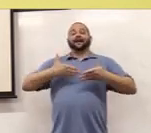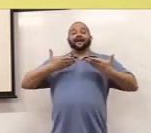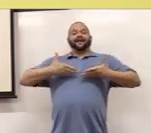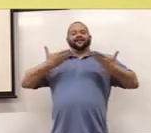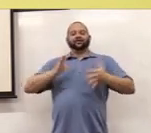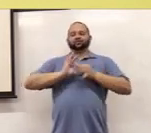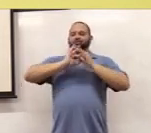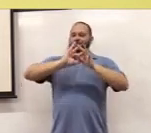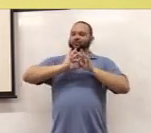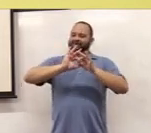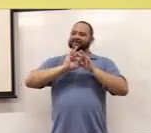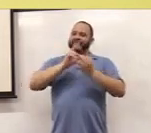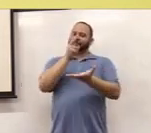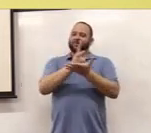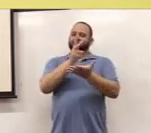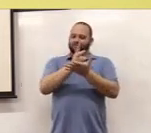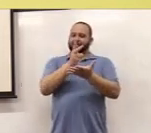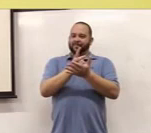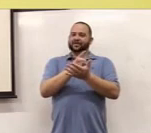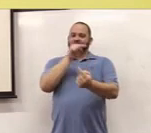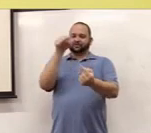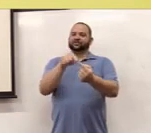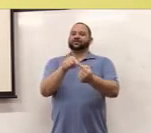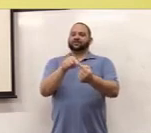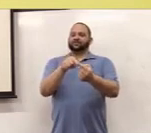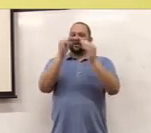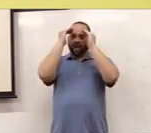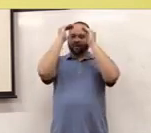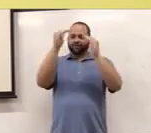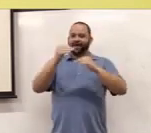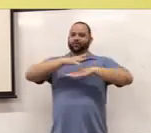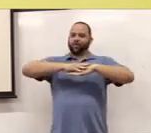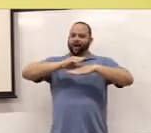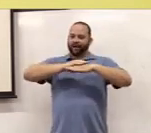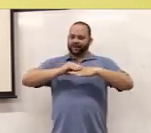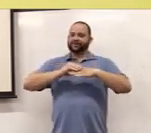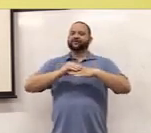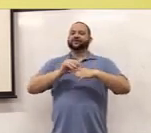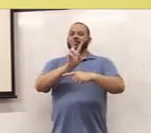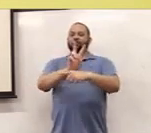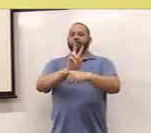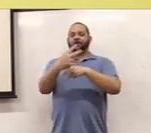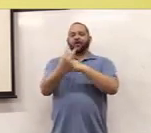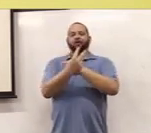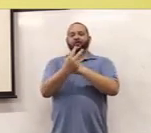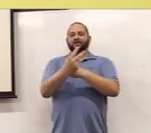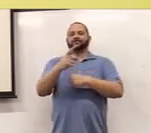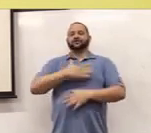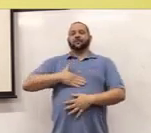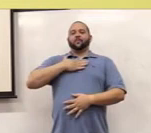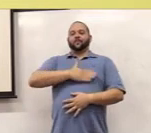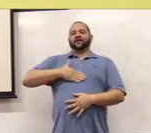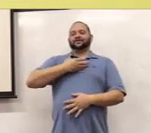unida por esse ideal de respeito, de carinho, de cuidado e de prazer por